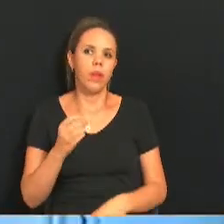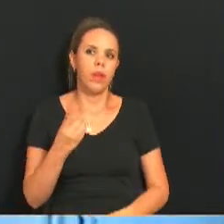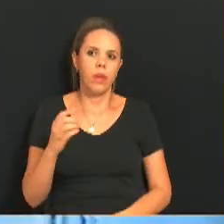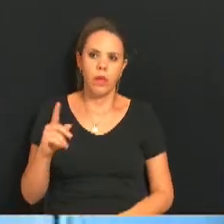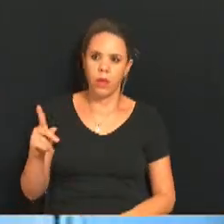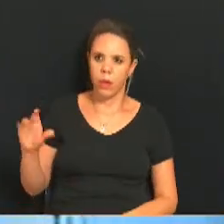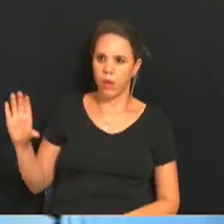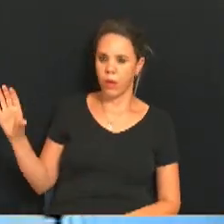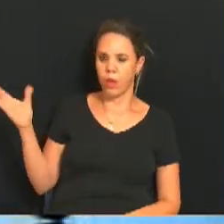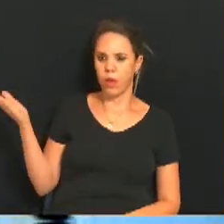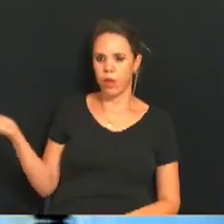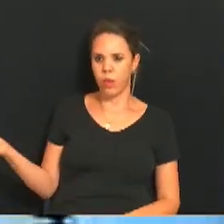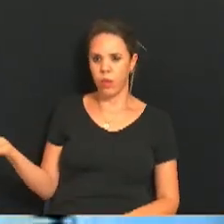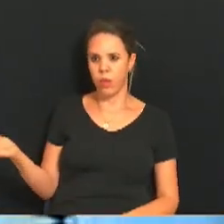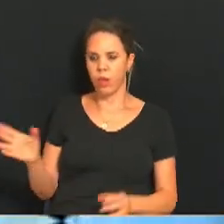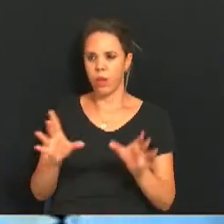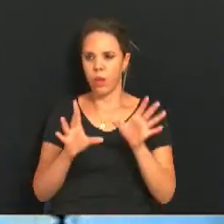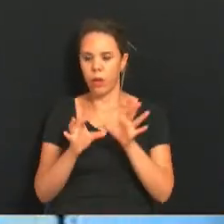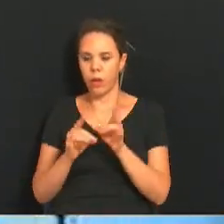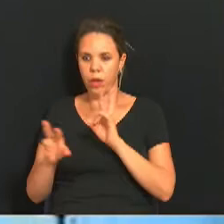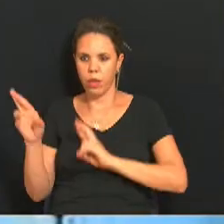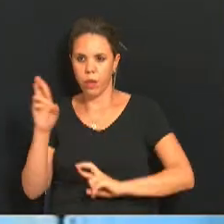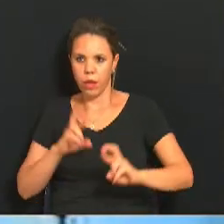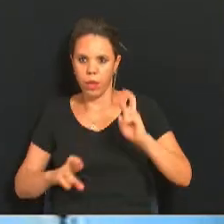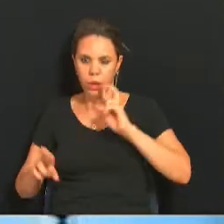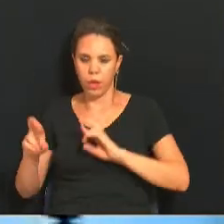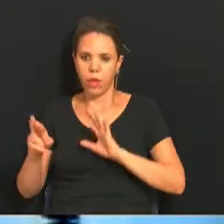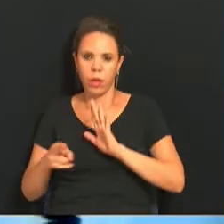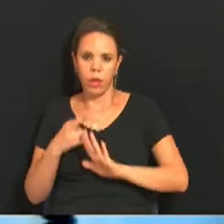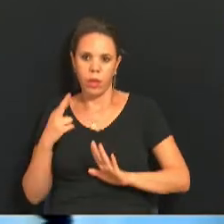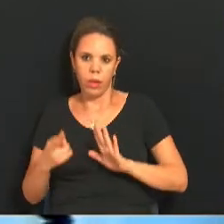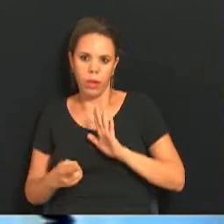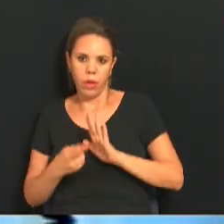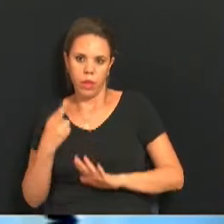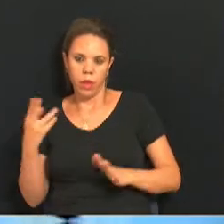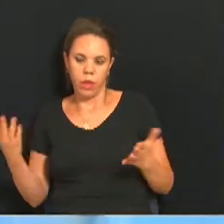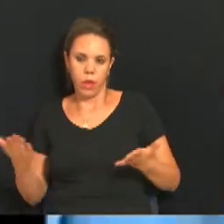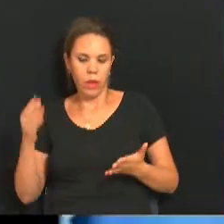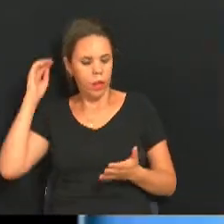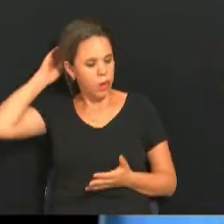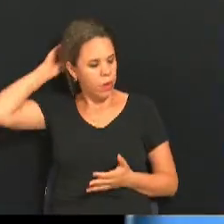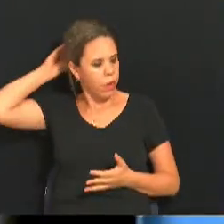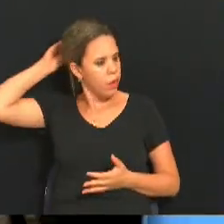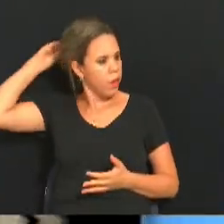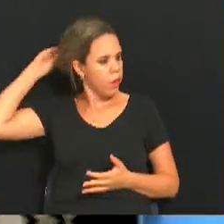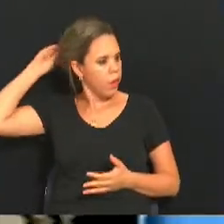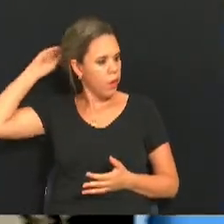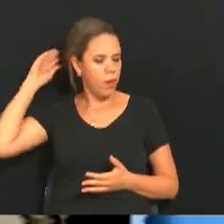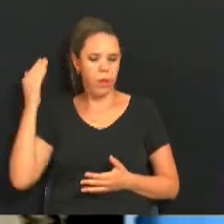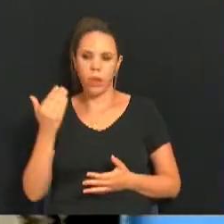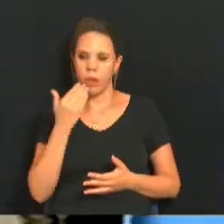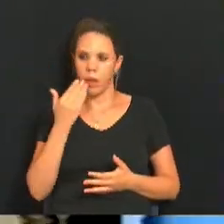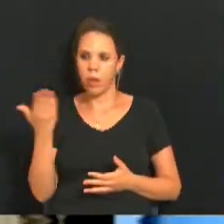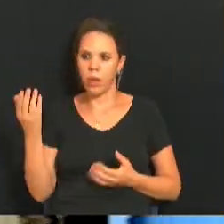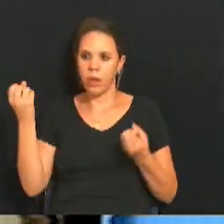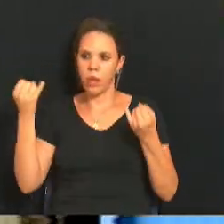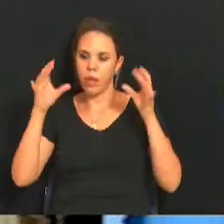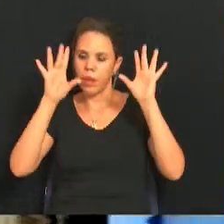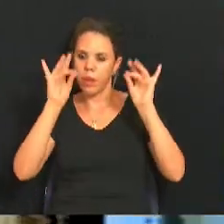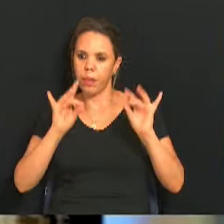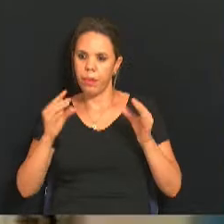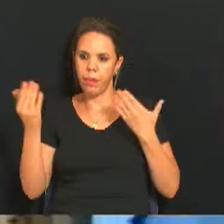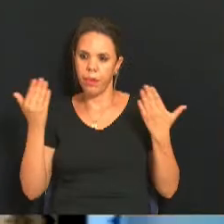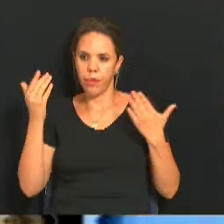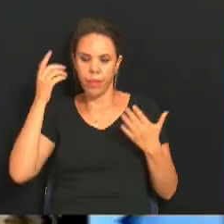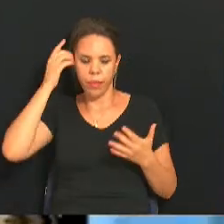Exatamente esse contexto de revisão de resoluções e agora é o final eu vou pedir para que eles detalhes quais